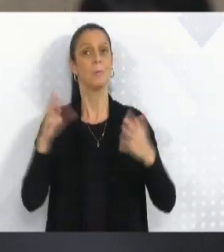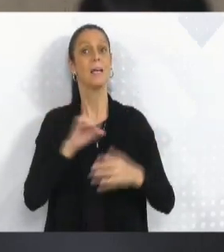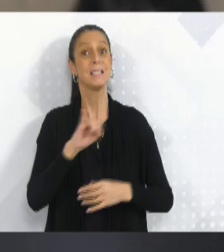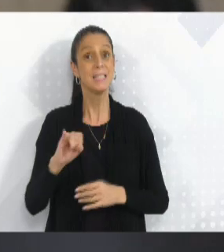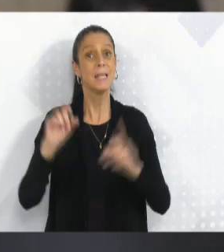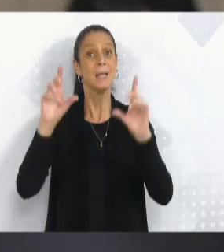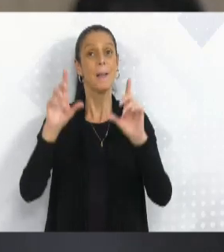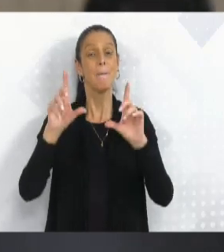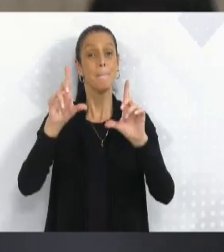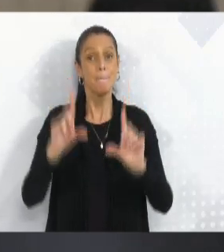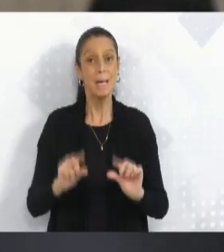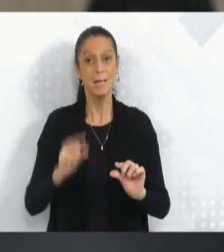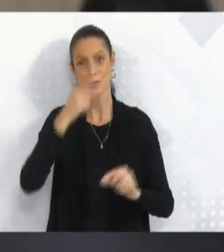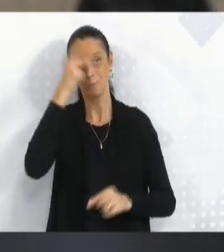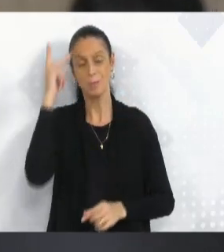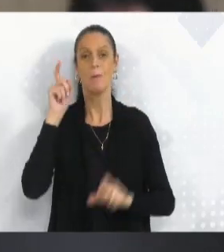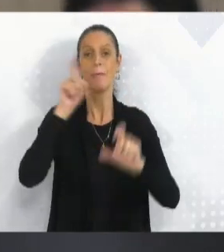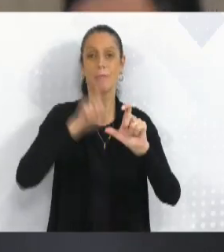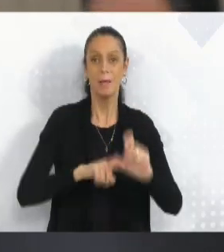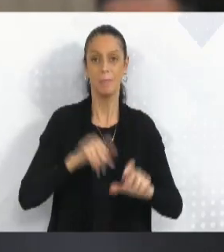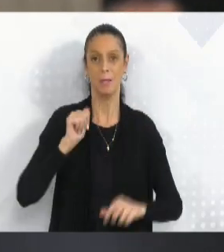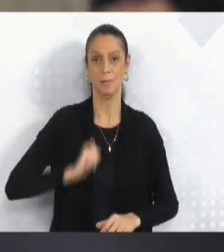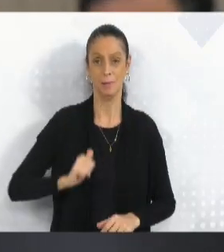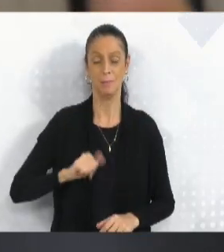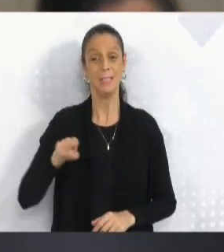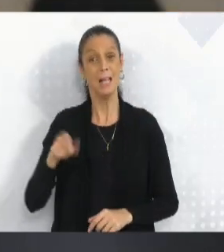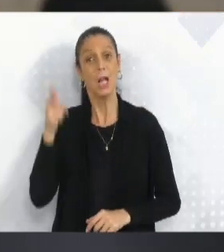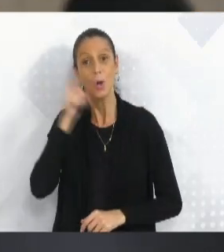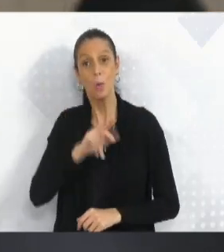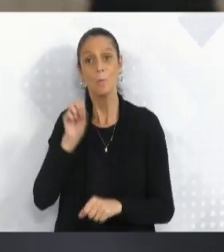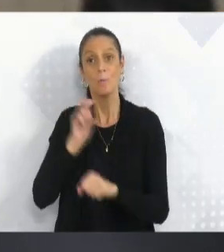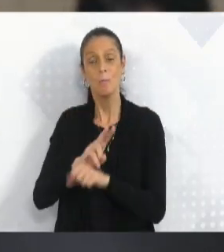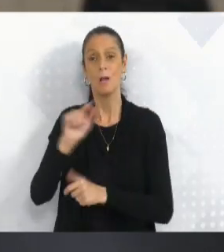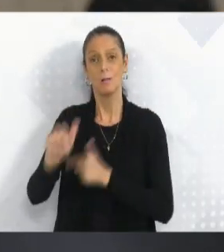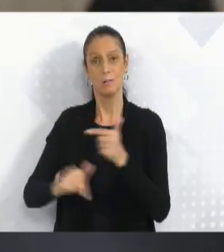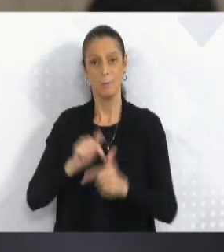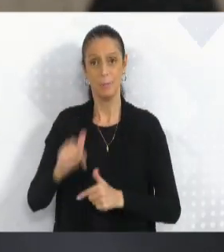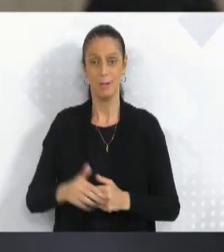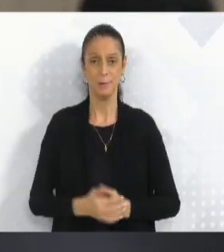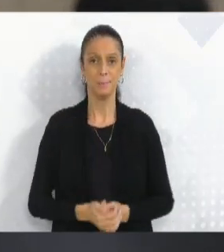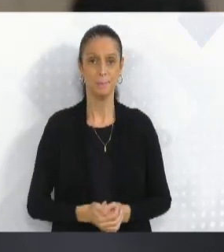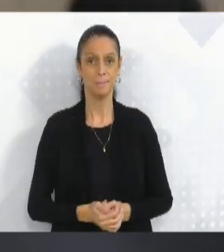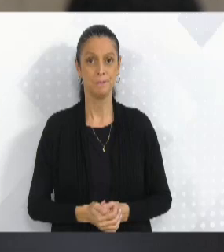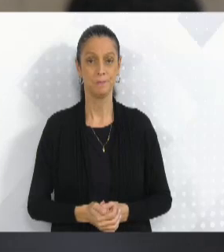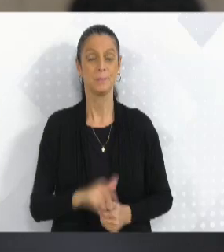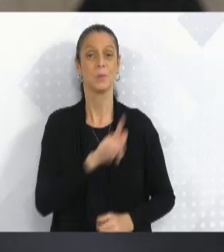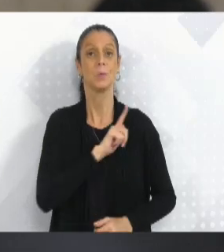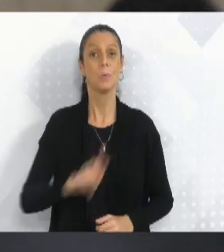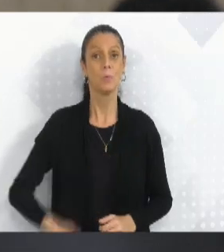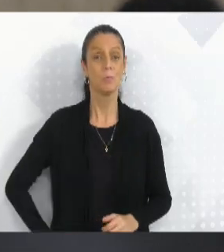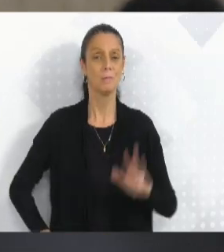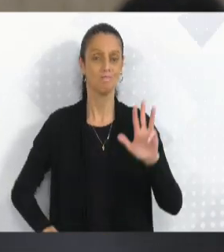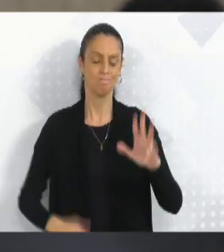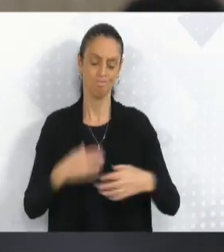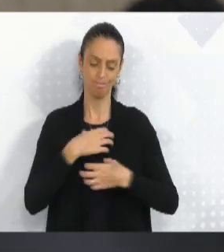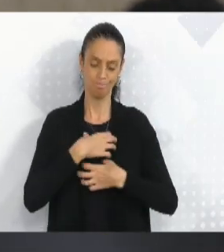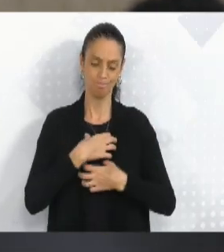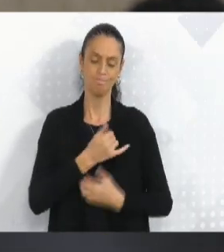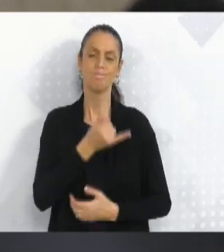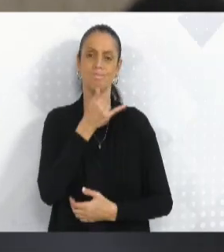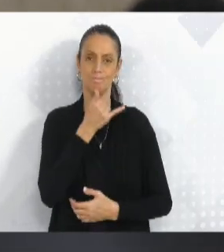menos mais pessoas saem e mais oportunidades de emprego e só para finalizar e dizer de que esse governo Lula infelizmente